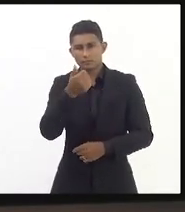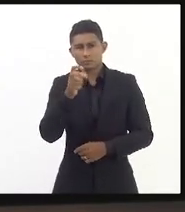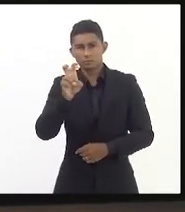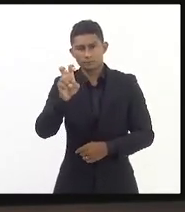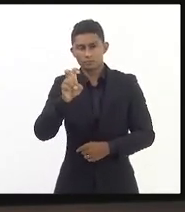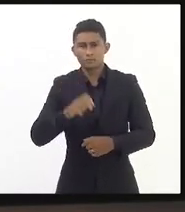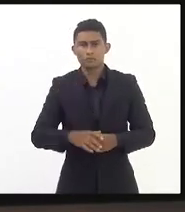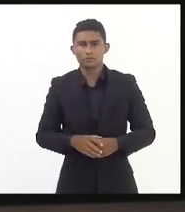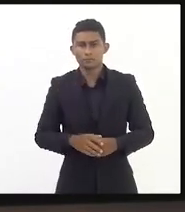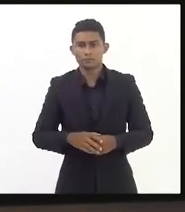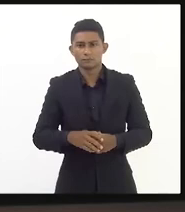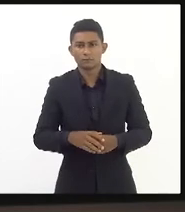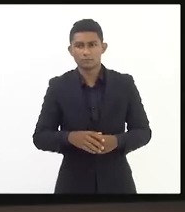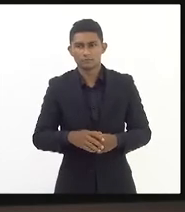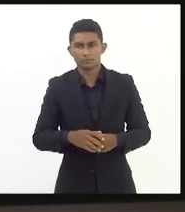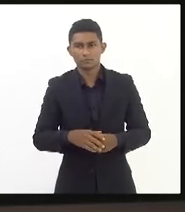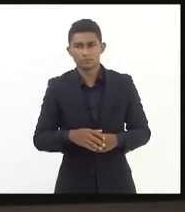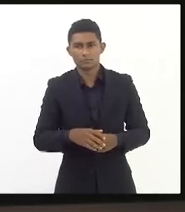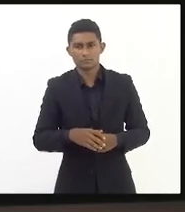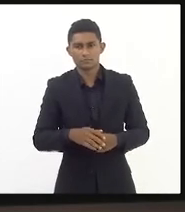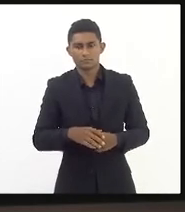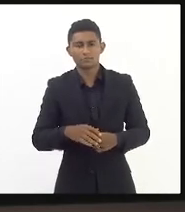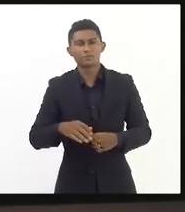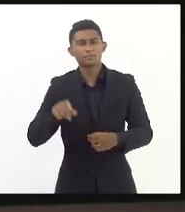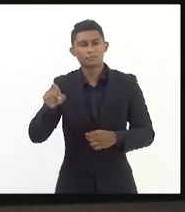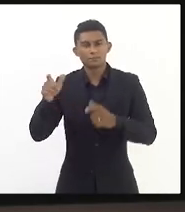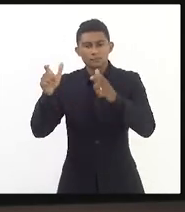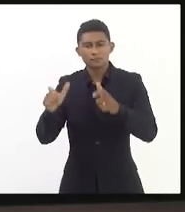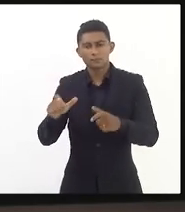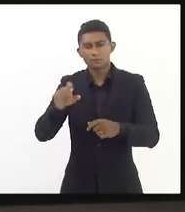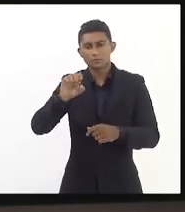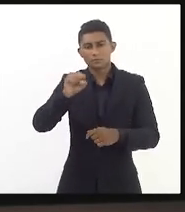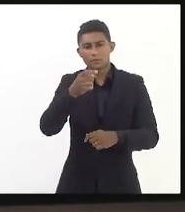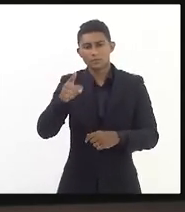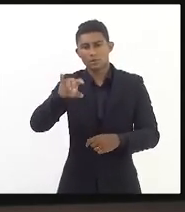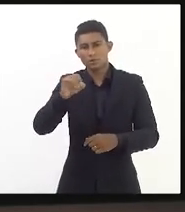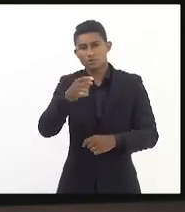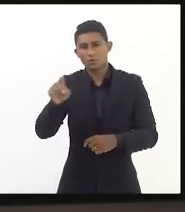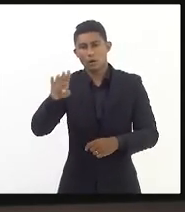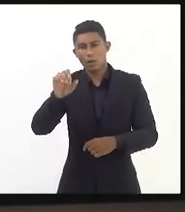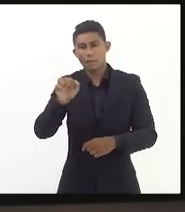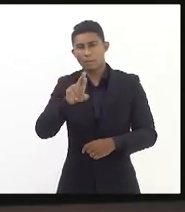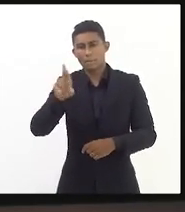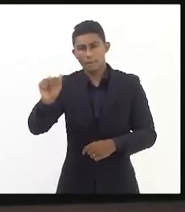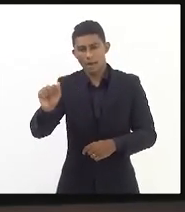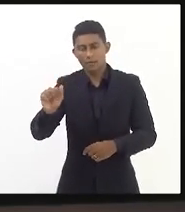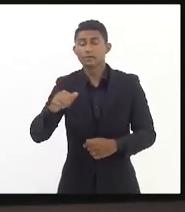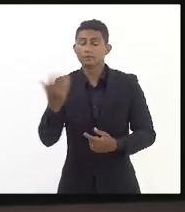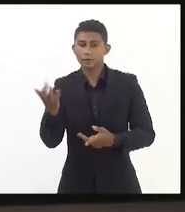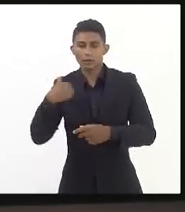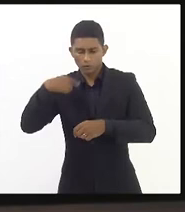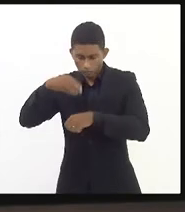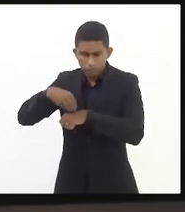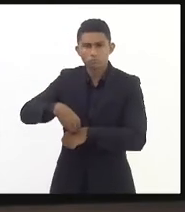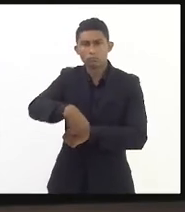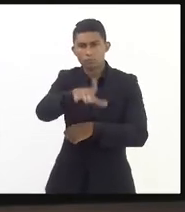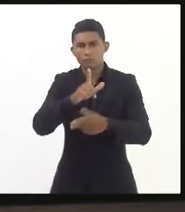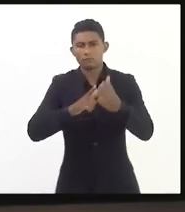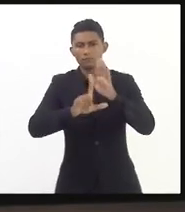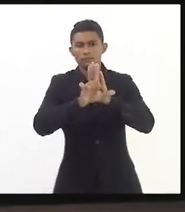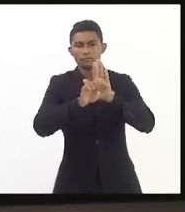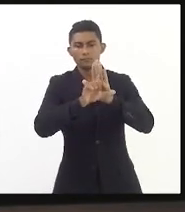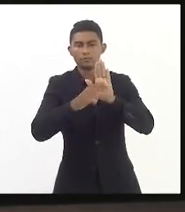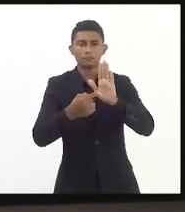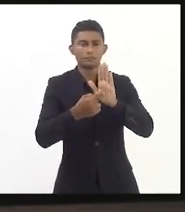localizado no bairro de São João da Barra. E eu fiz essa indicação legislativa